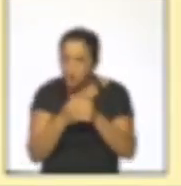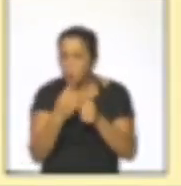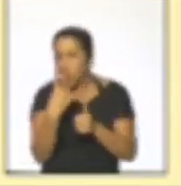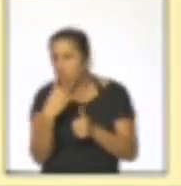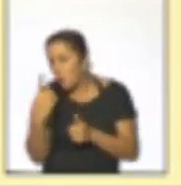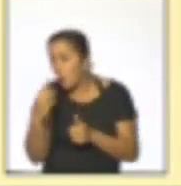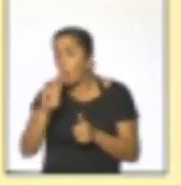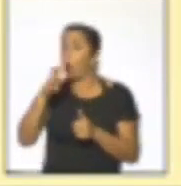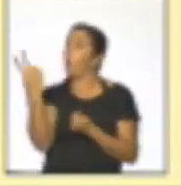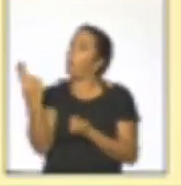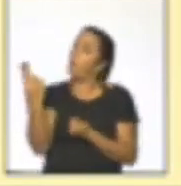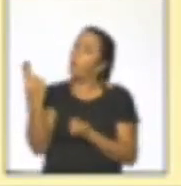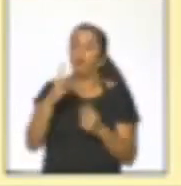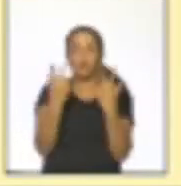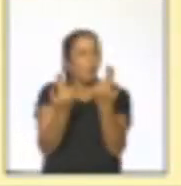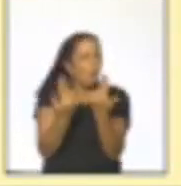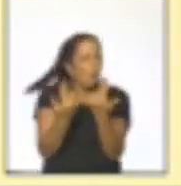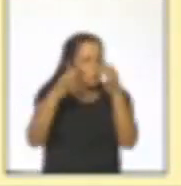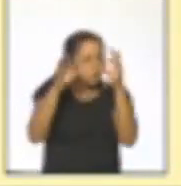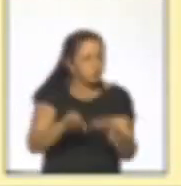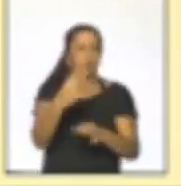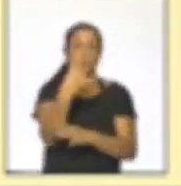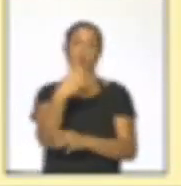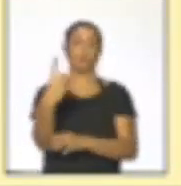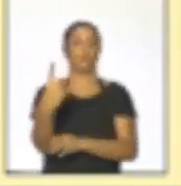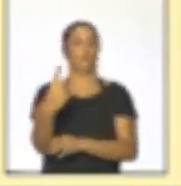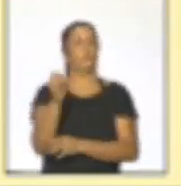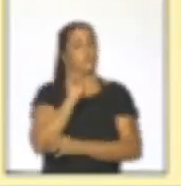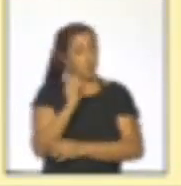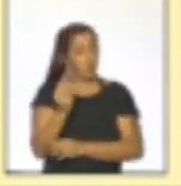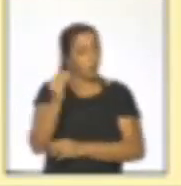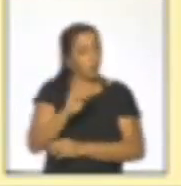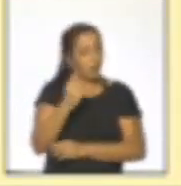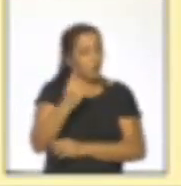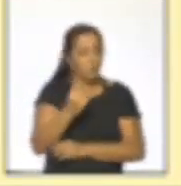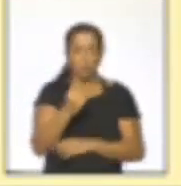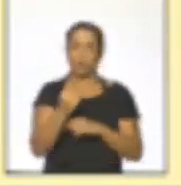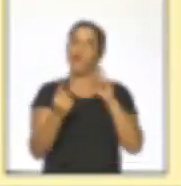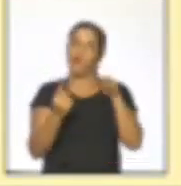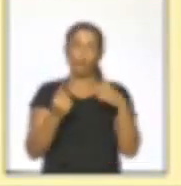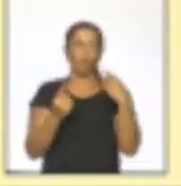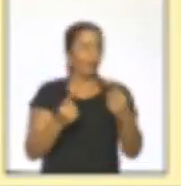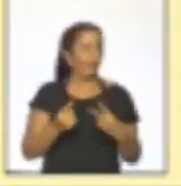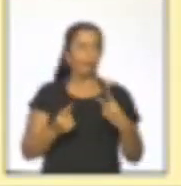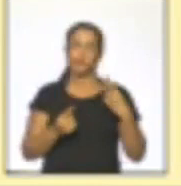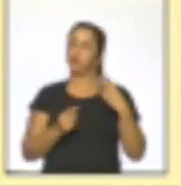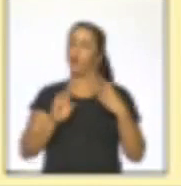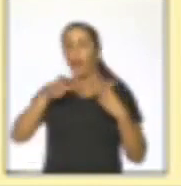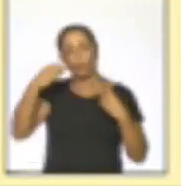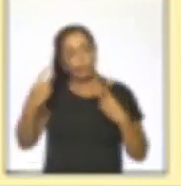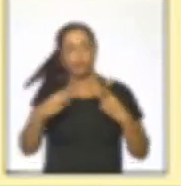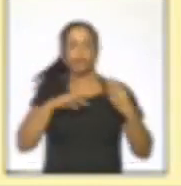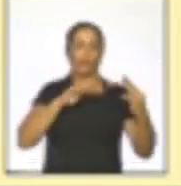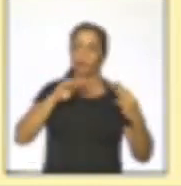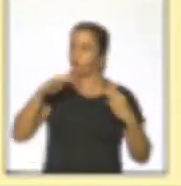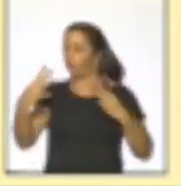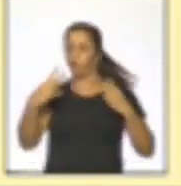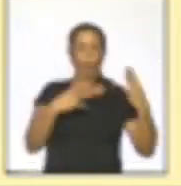41? Então, lembrando que se eu colocar 1, tem que ser 1. Se for 2, tem que ser o 2. O 3 tem que ser o